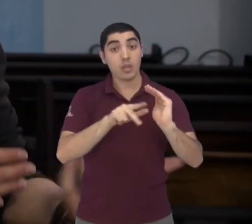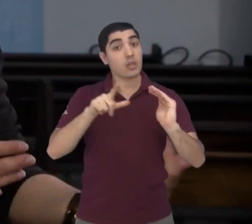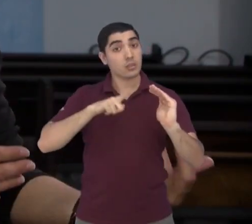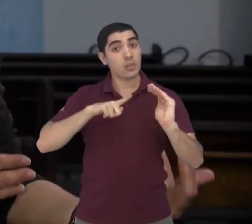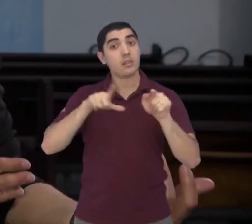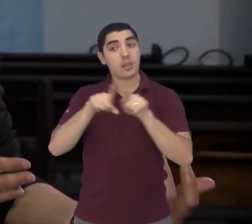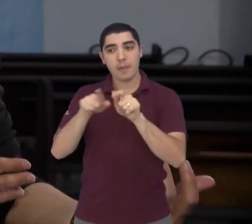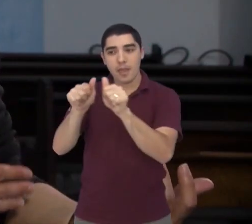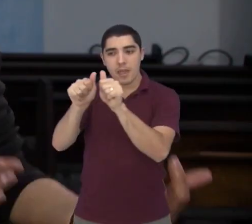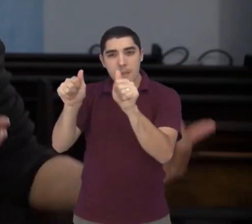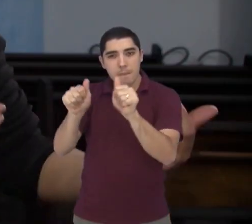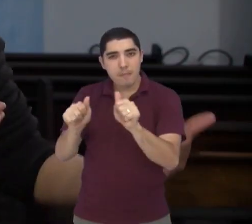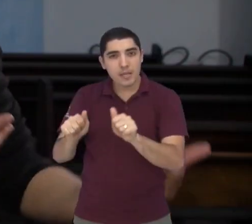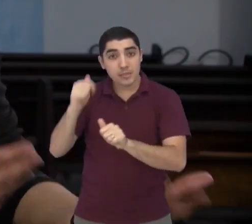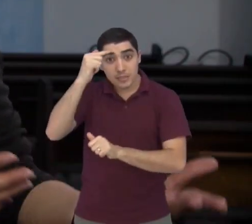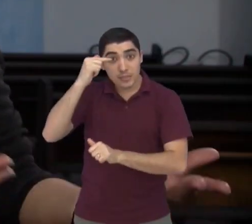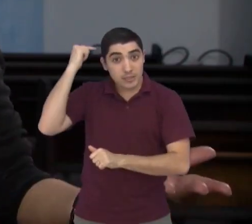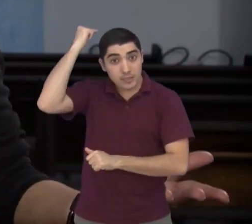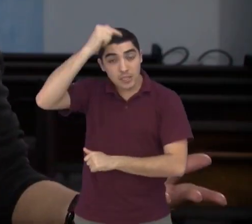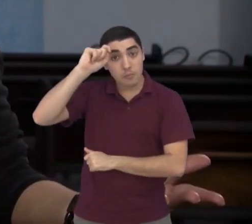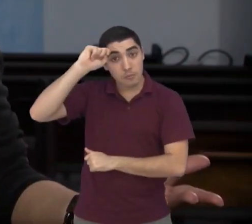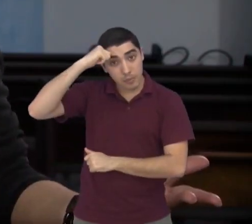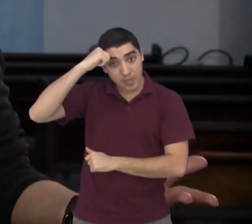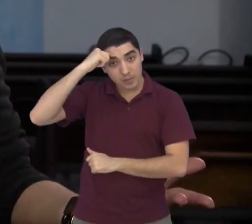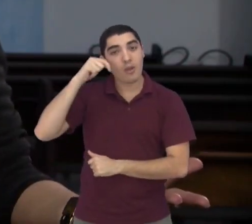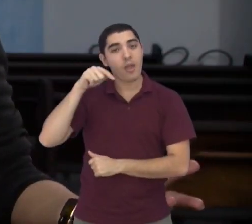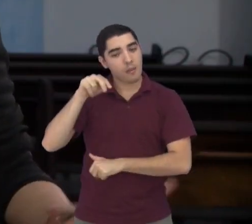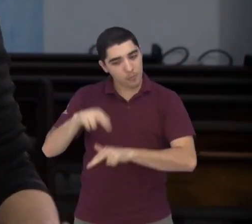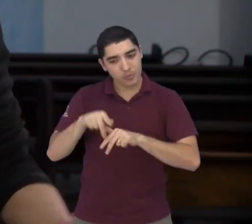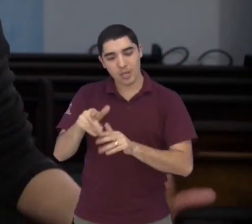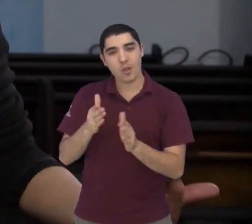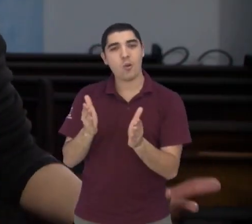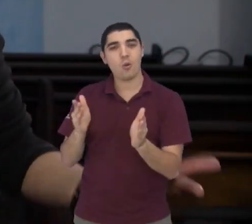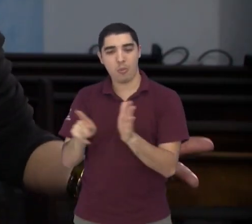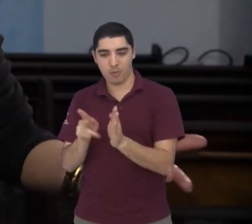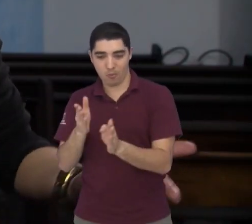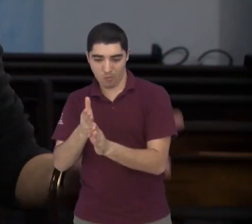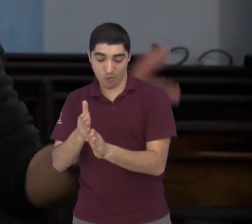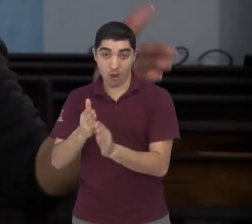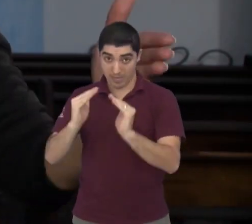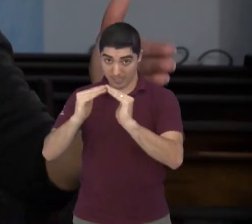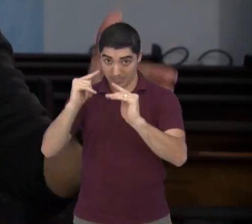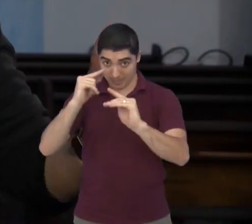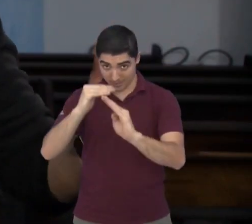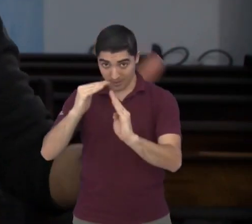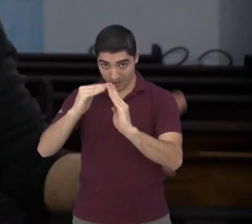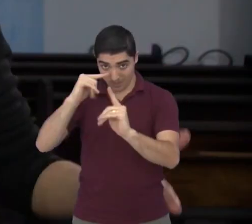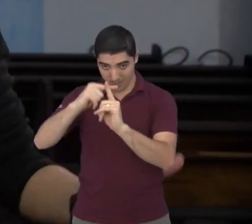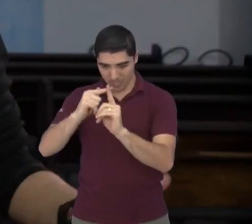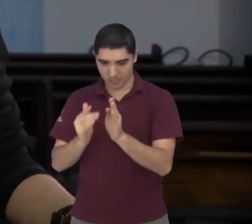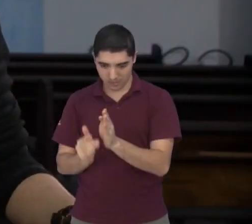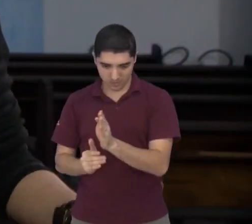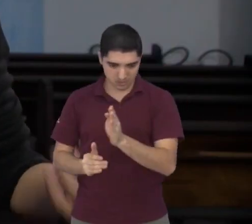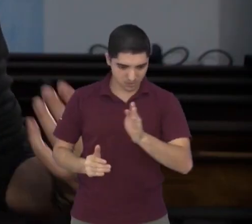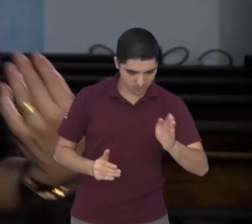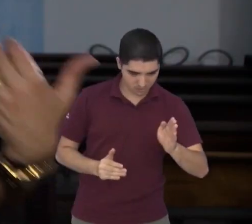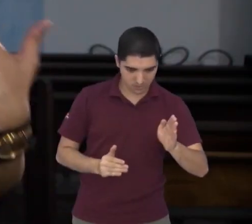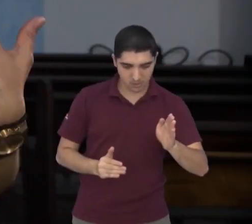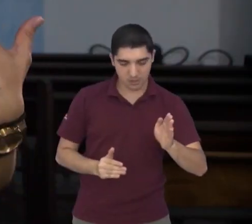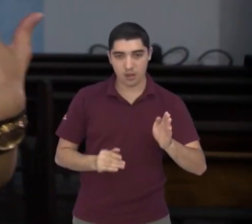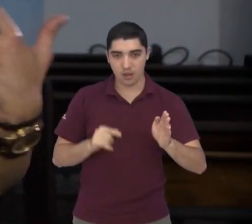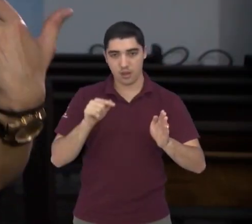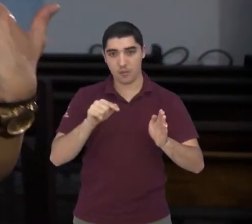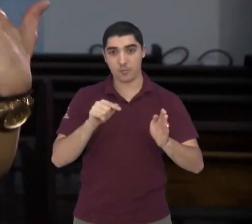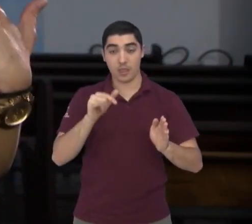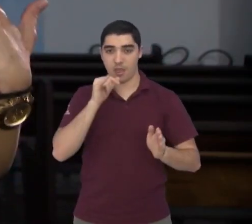Benedito, muito provavelmente na ala da Irmandade de São Benedito. Então a gente já conseguiu descobrir que você tem a nave central.